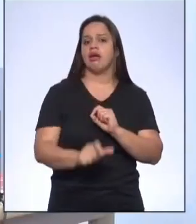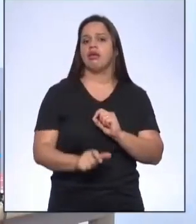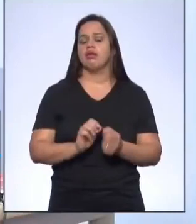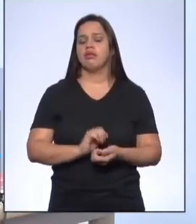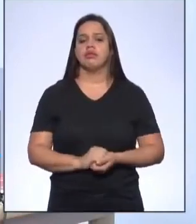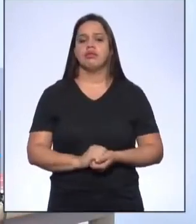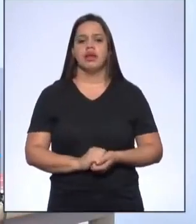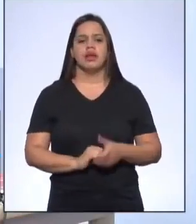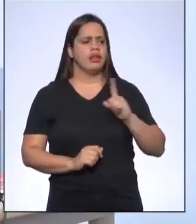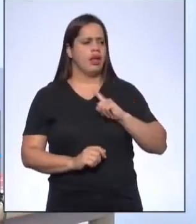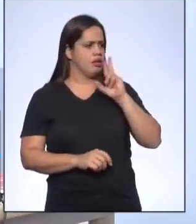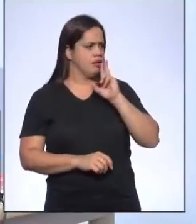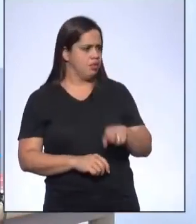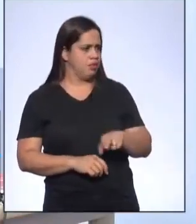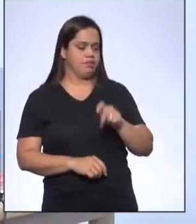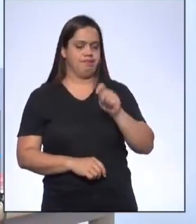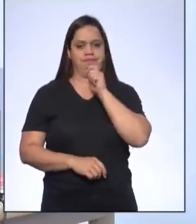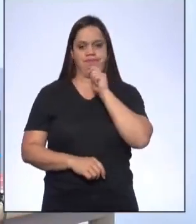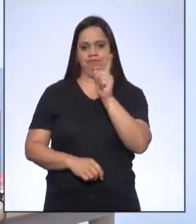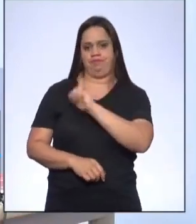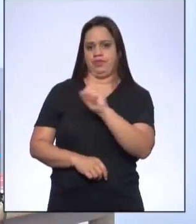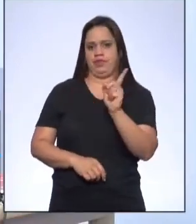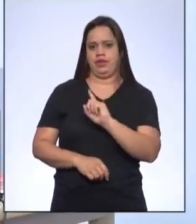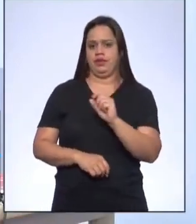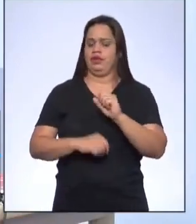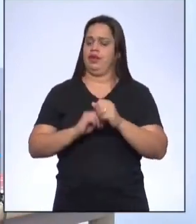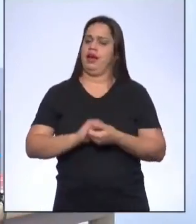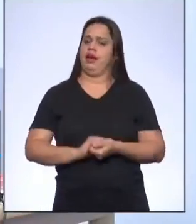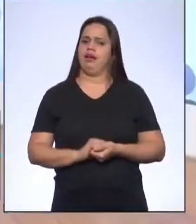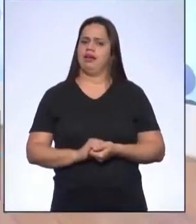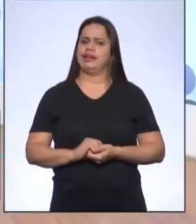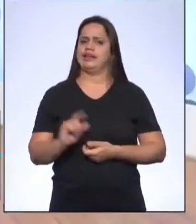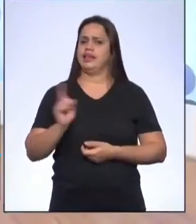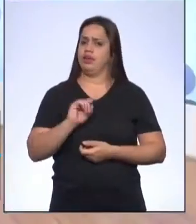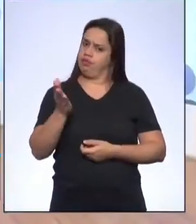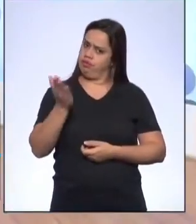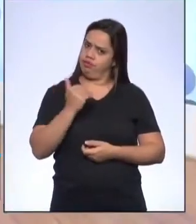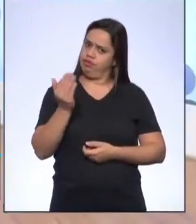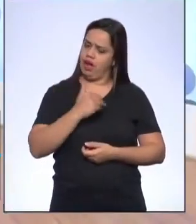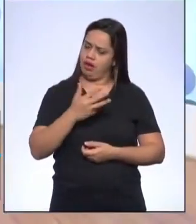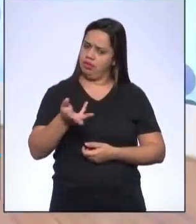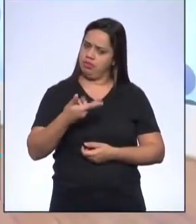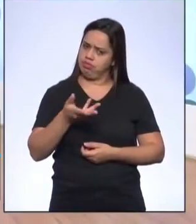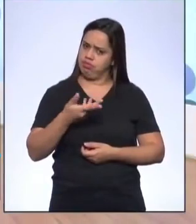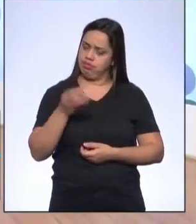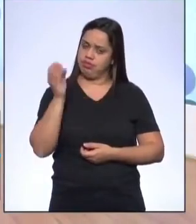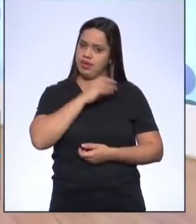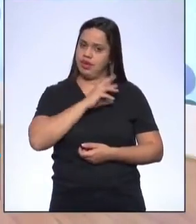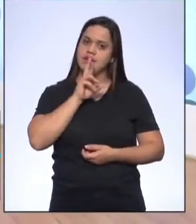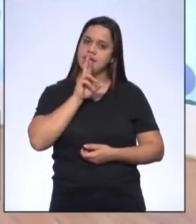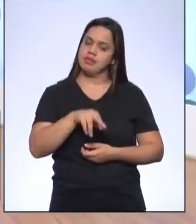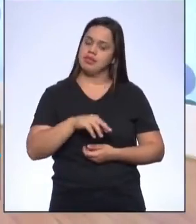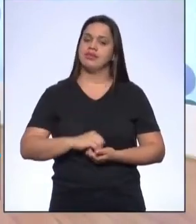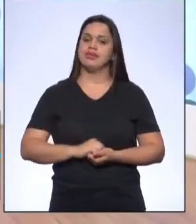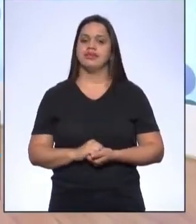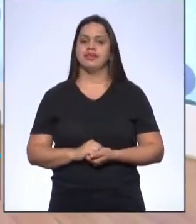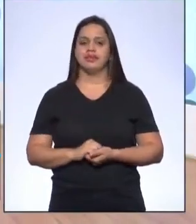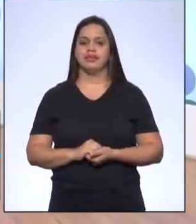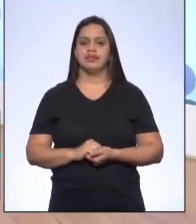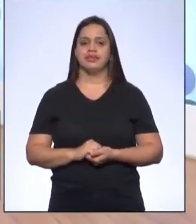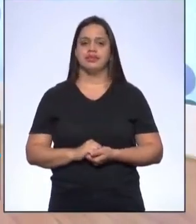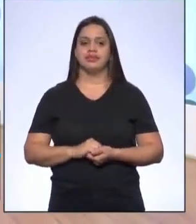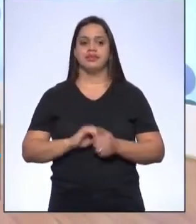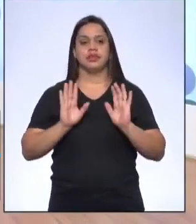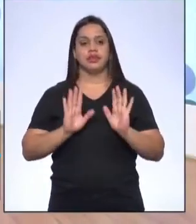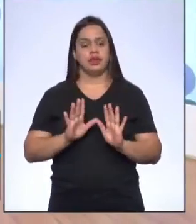ainda não. Ainda não. Ainda não? Vamos lá, gente. Respondendo. Olha, o